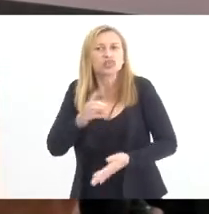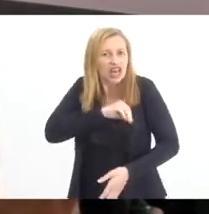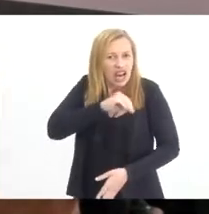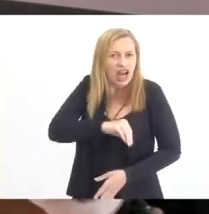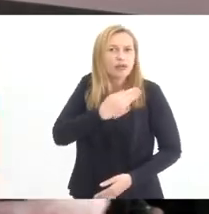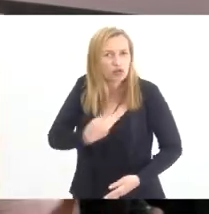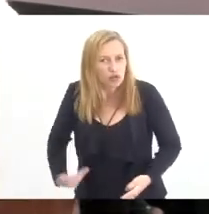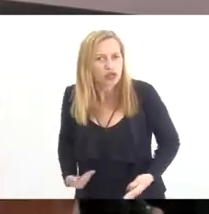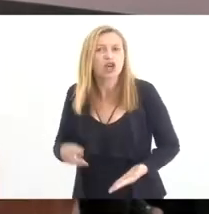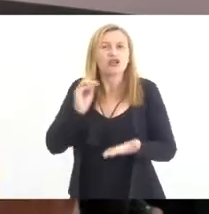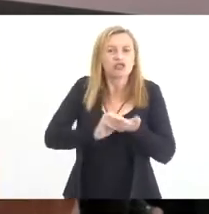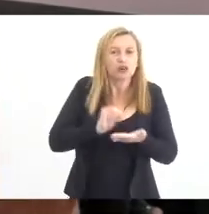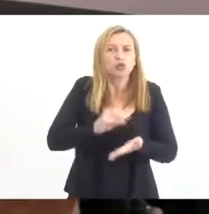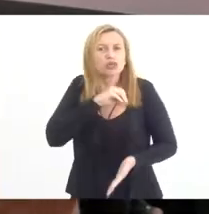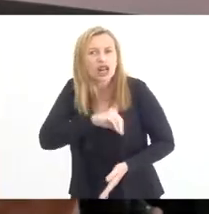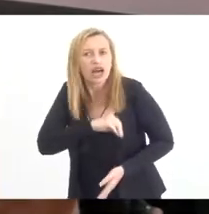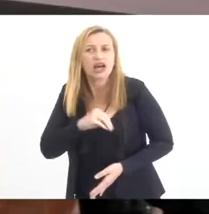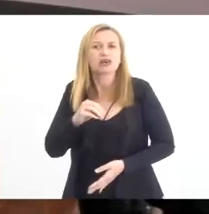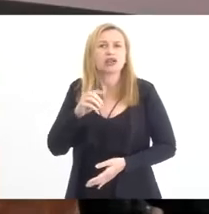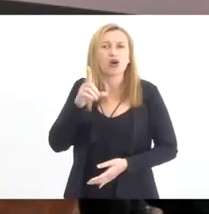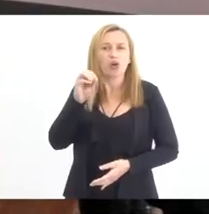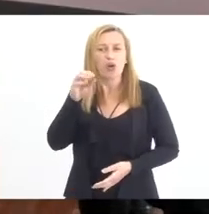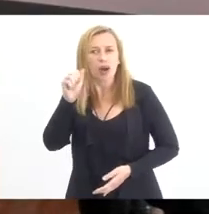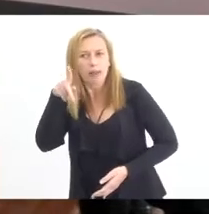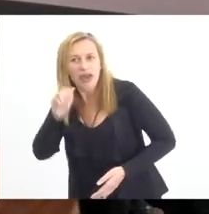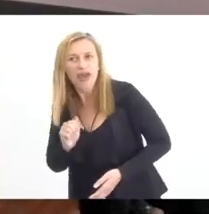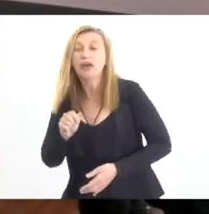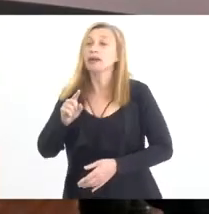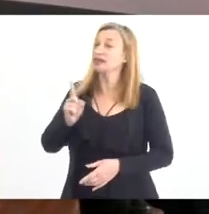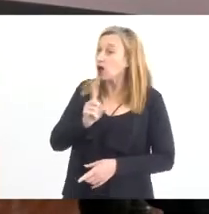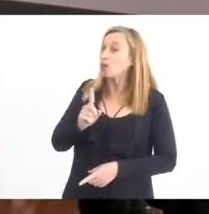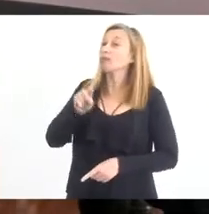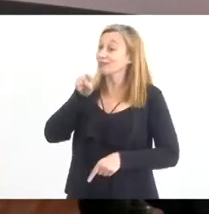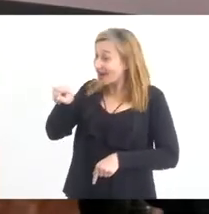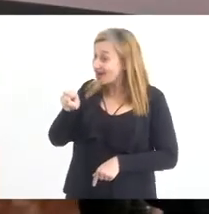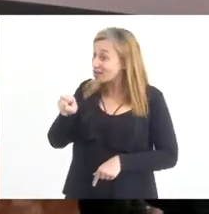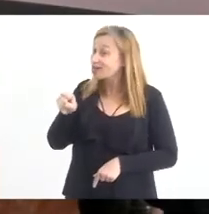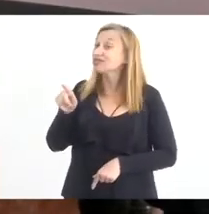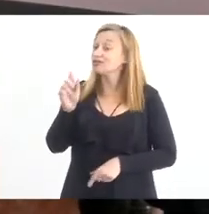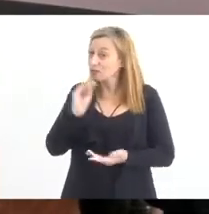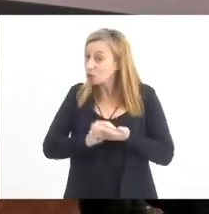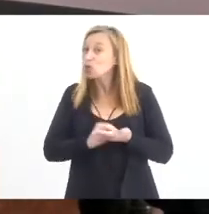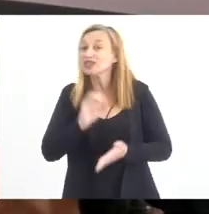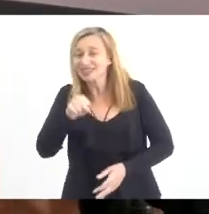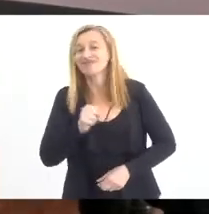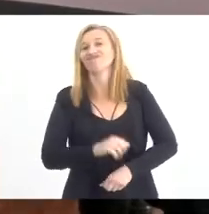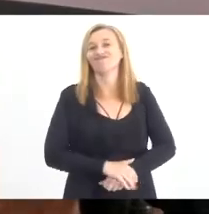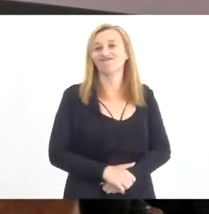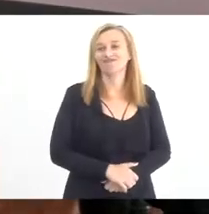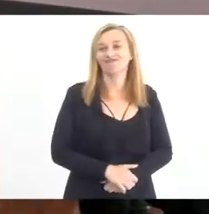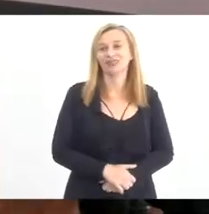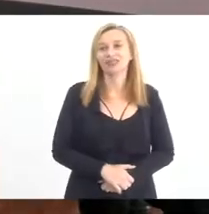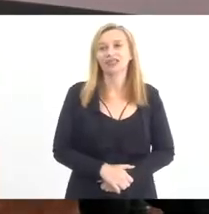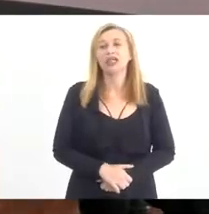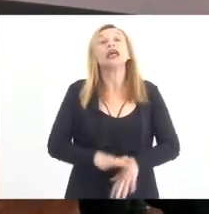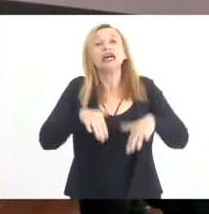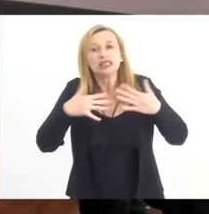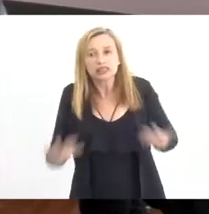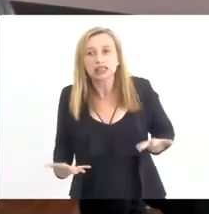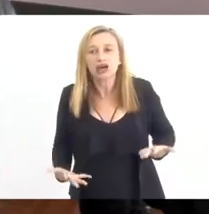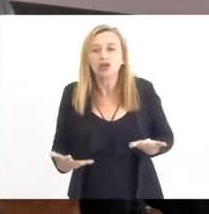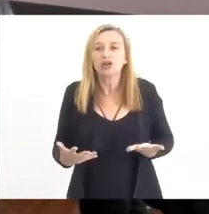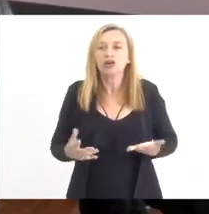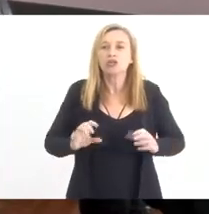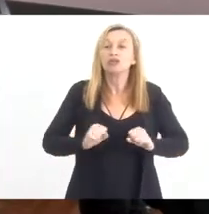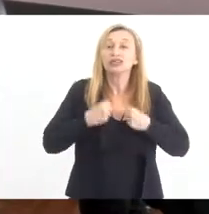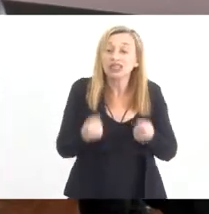Faltou salário lá na OAB? Não, mas para eles faltou. Para eles faltou. Então estamos